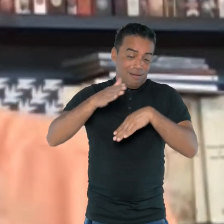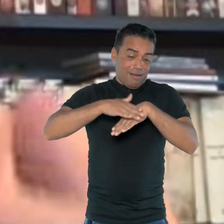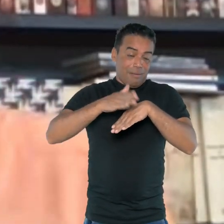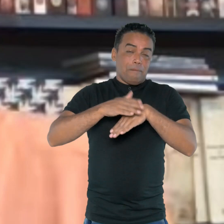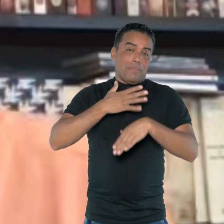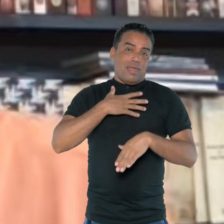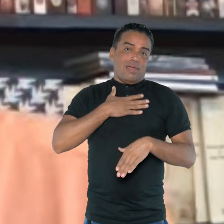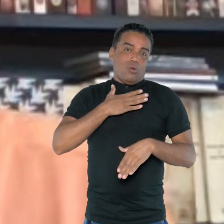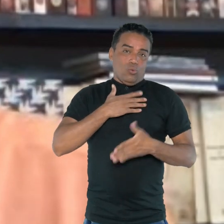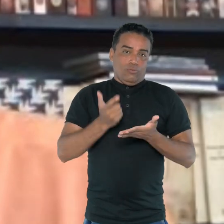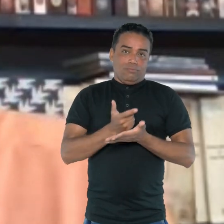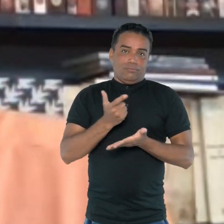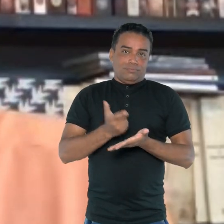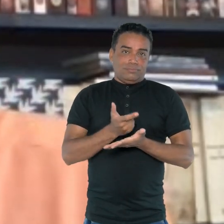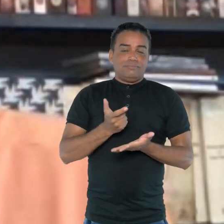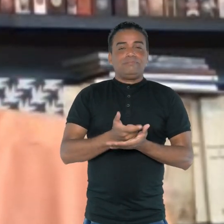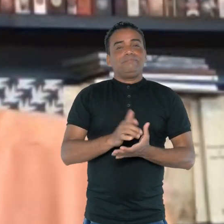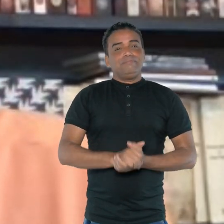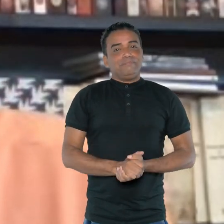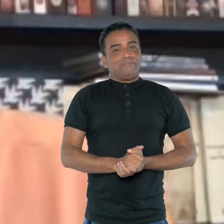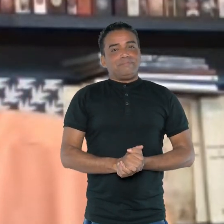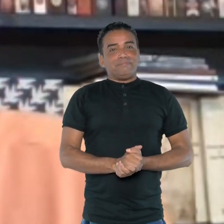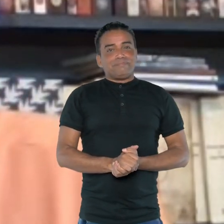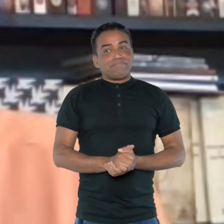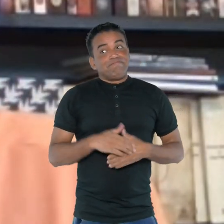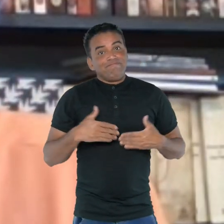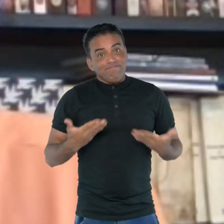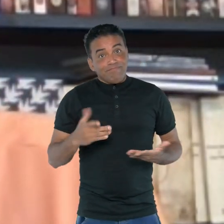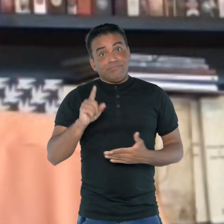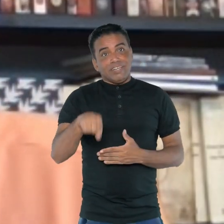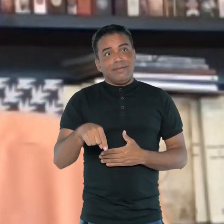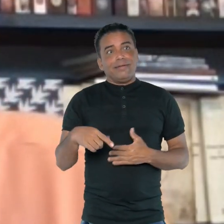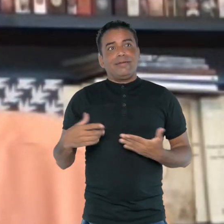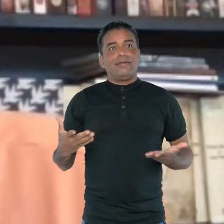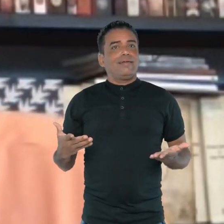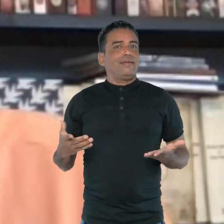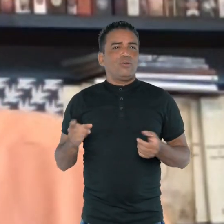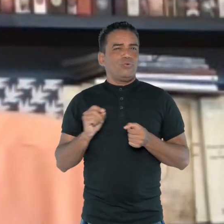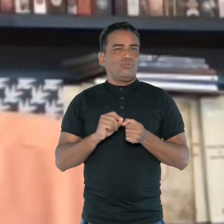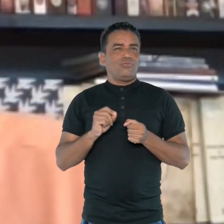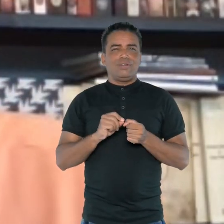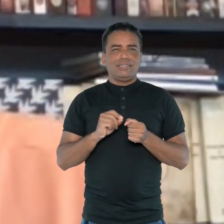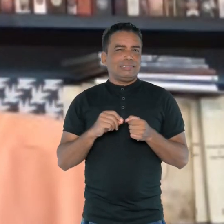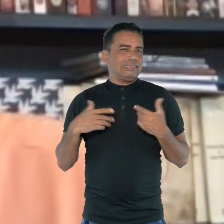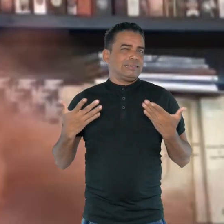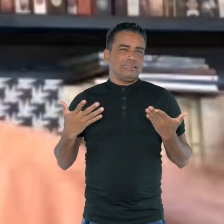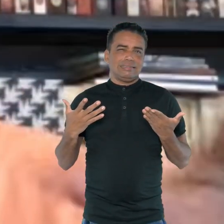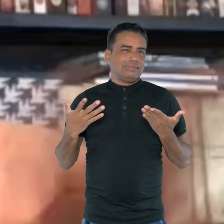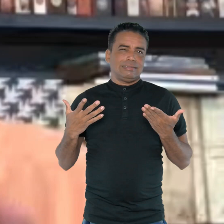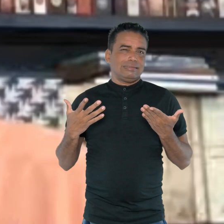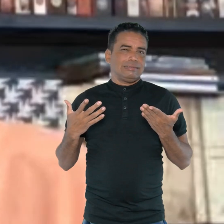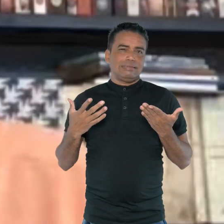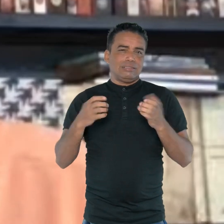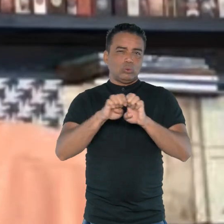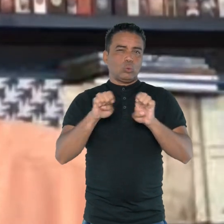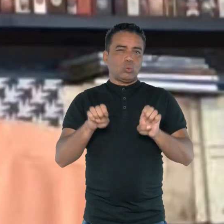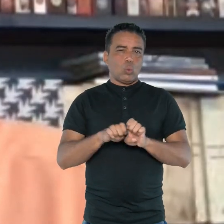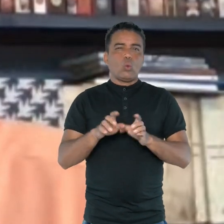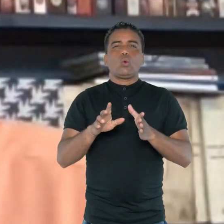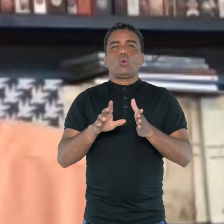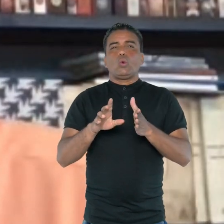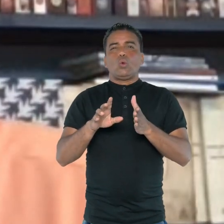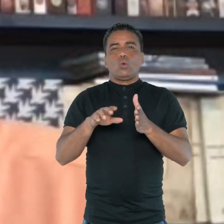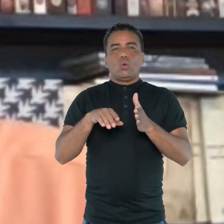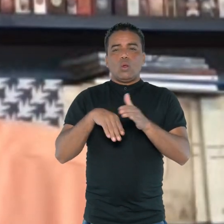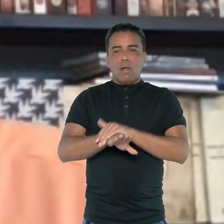próprios livros, trabalhar com eles. Então, fiz o boneco e ficou guardado